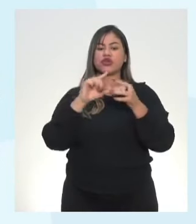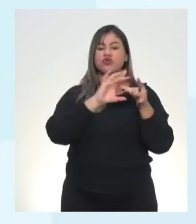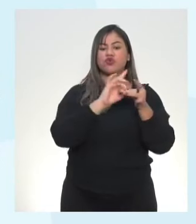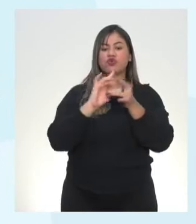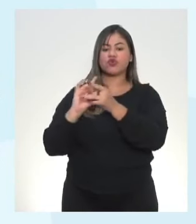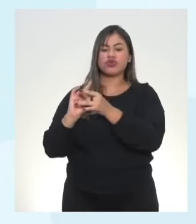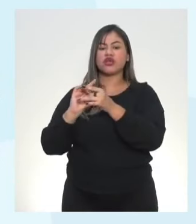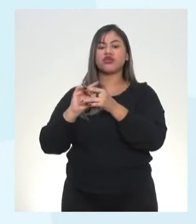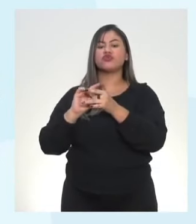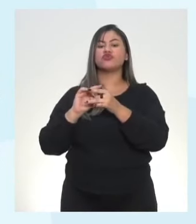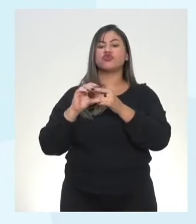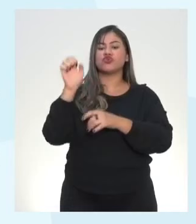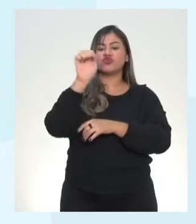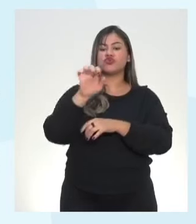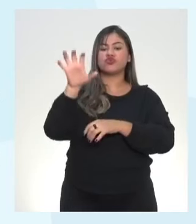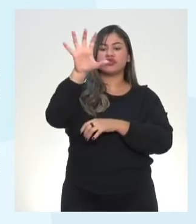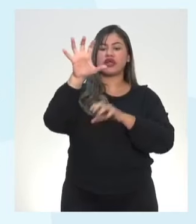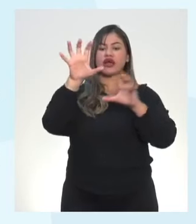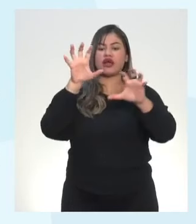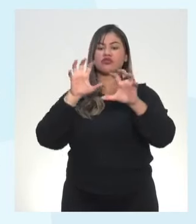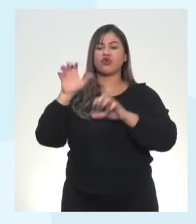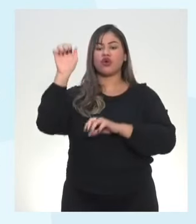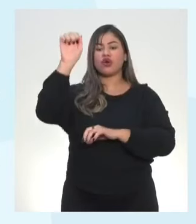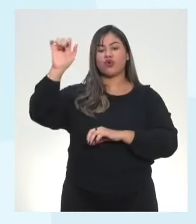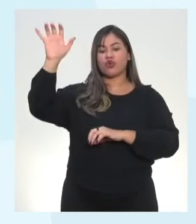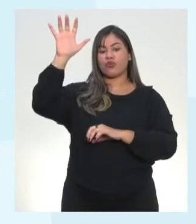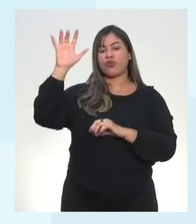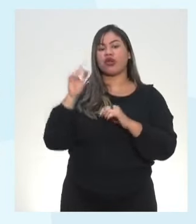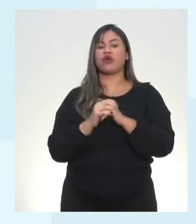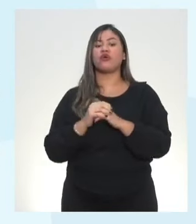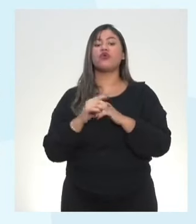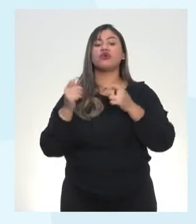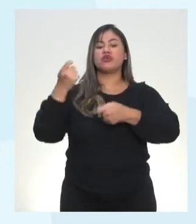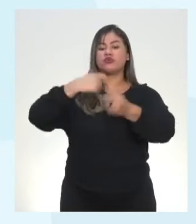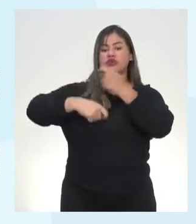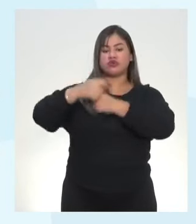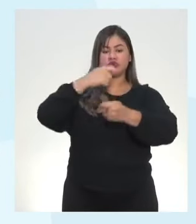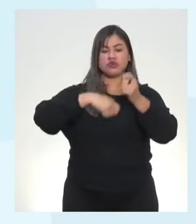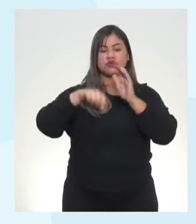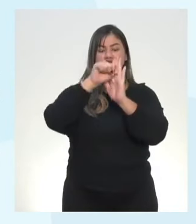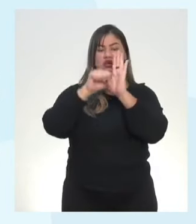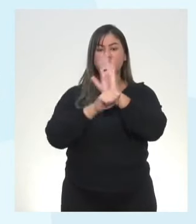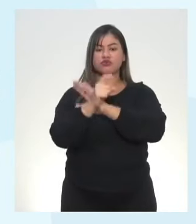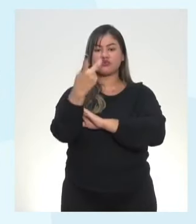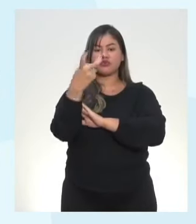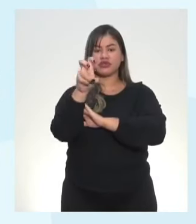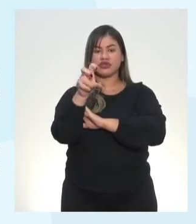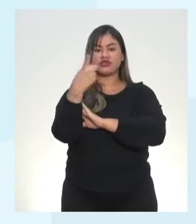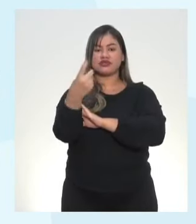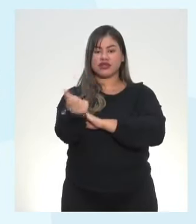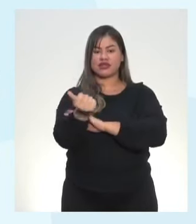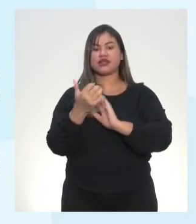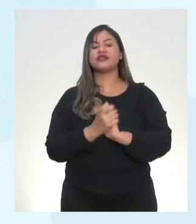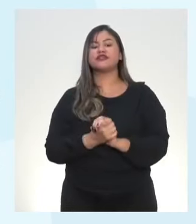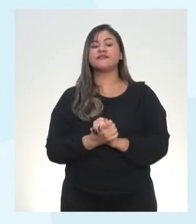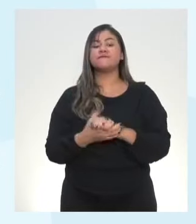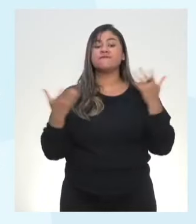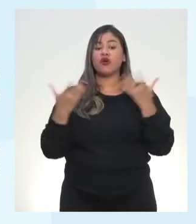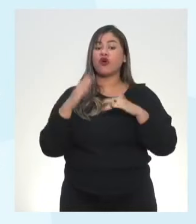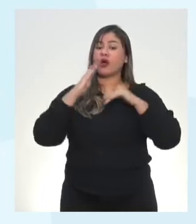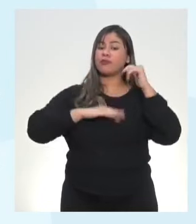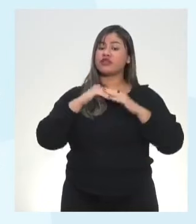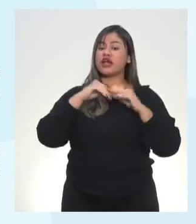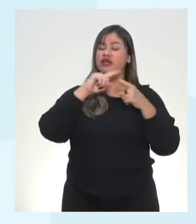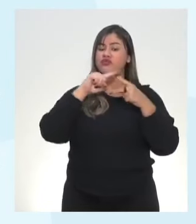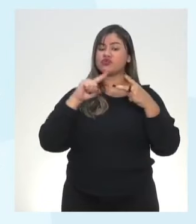nacionais europeus e da expansão comercial europeia nos séculos XV e XVI. Hoje nós temos duas